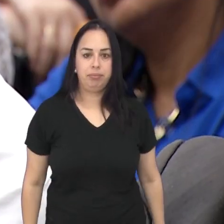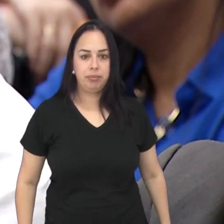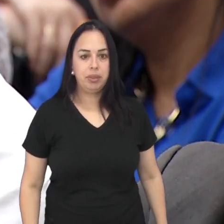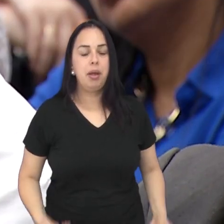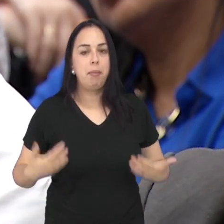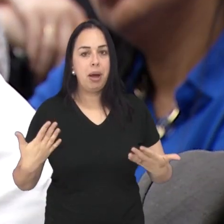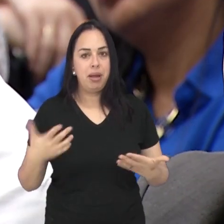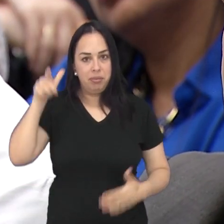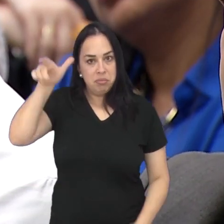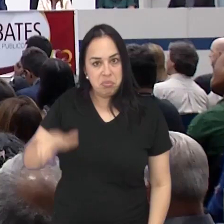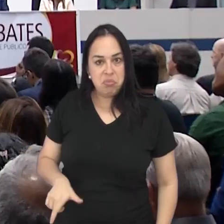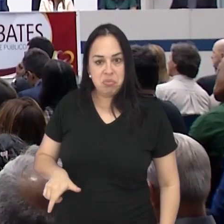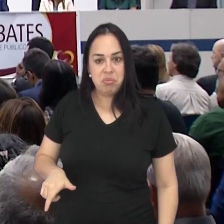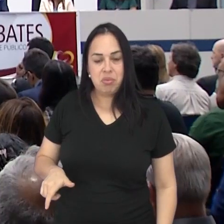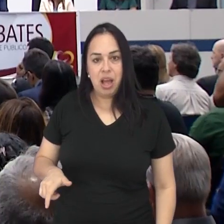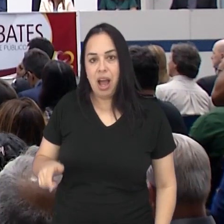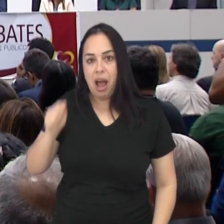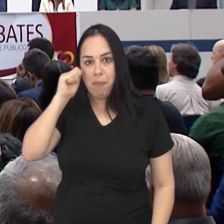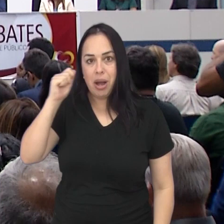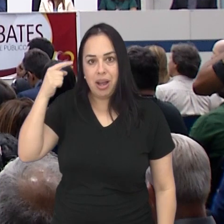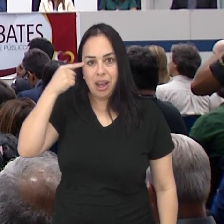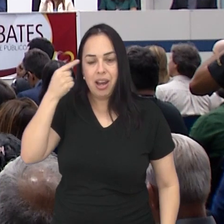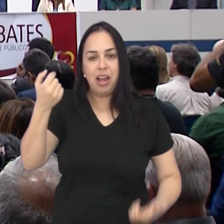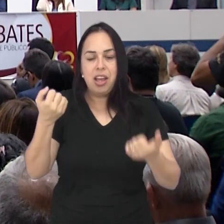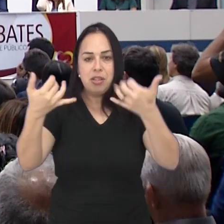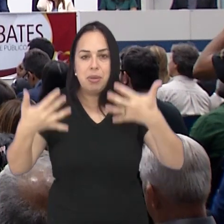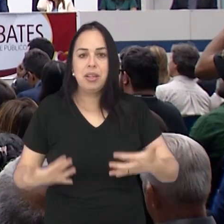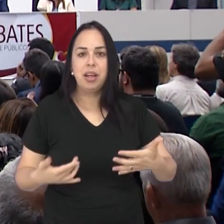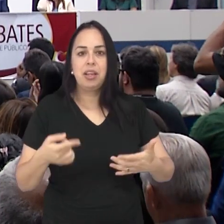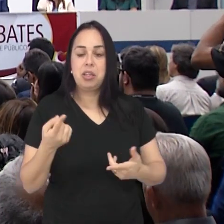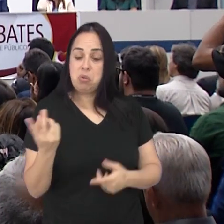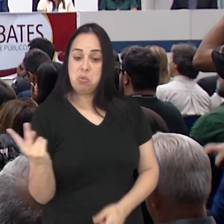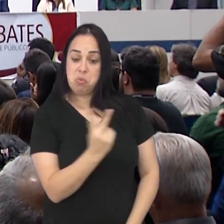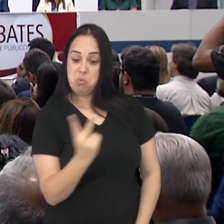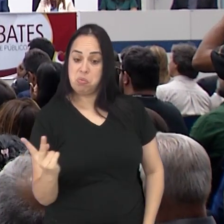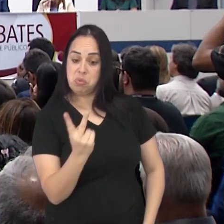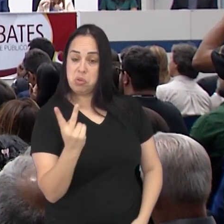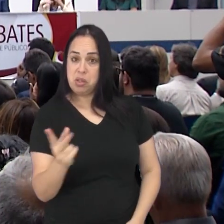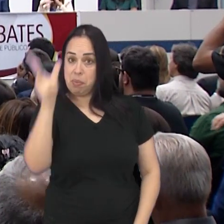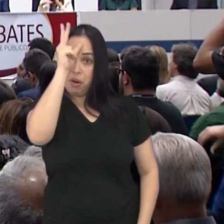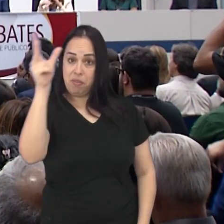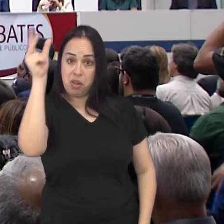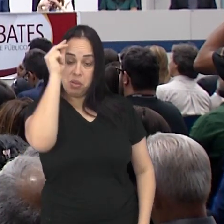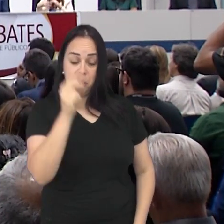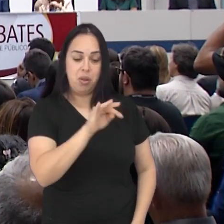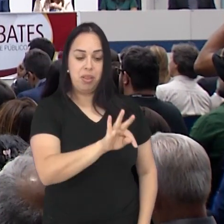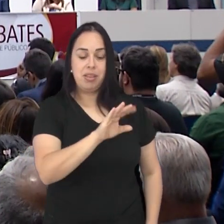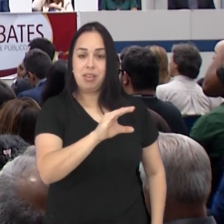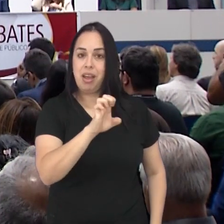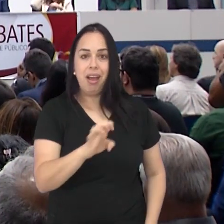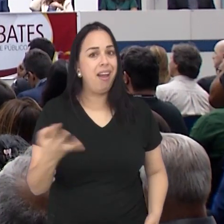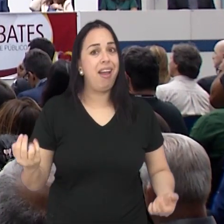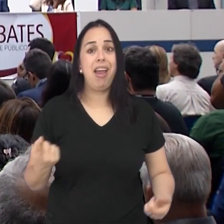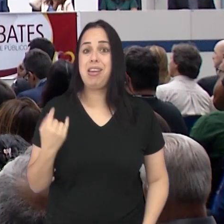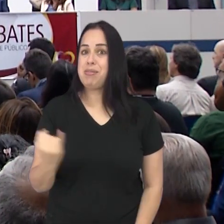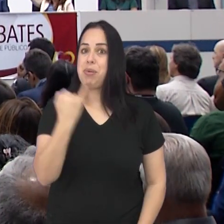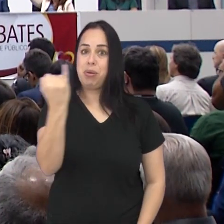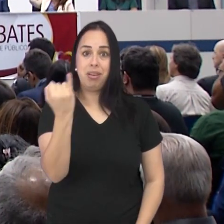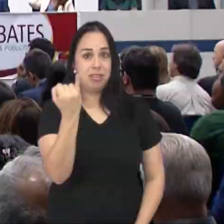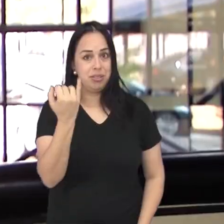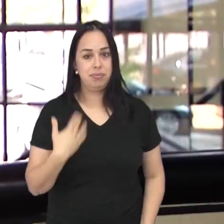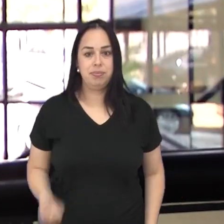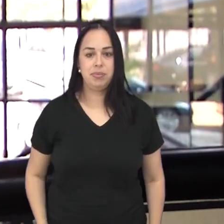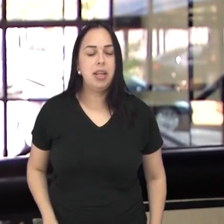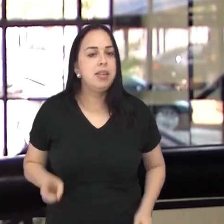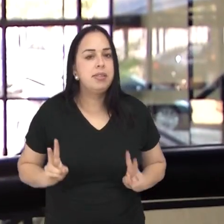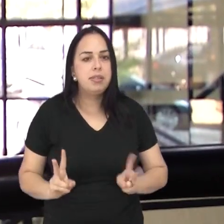e Marcão da Academia. Para parlamentar, a parceria de fiscalização entre a Câmara e o Tribunal de Contas do Estado é